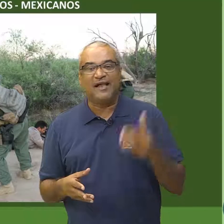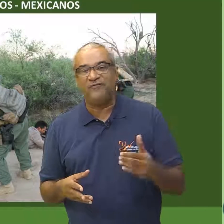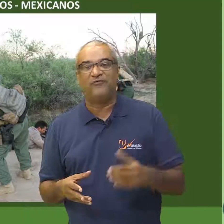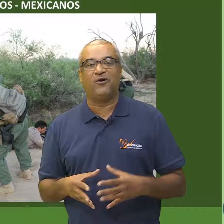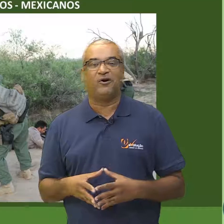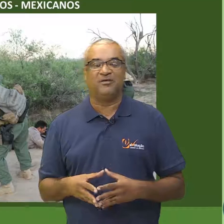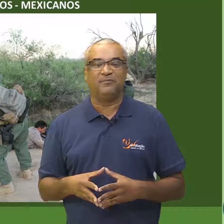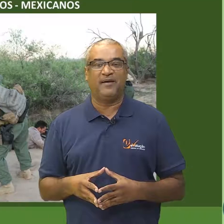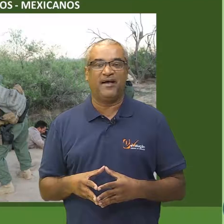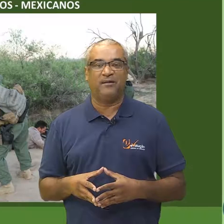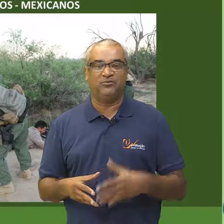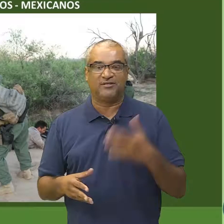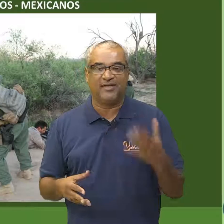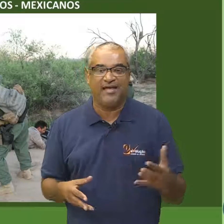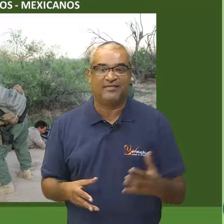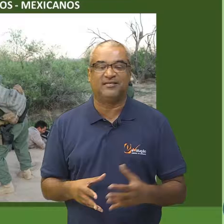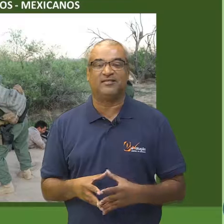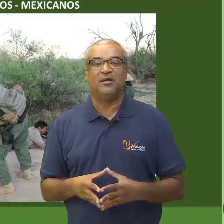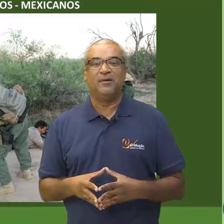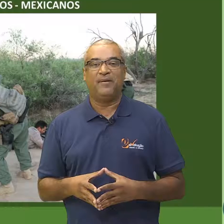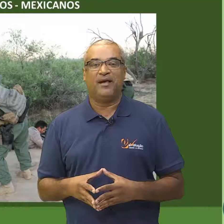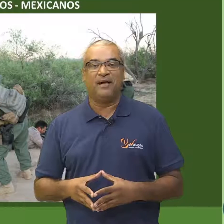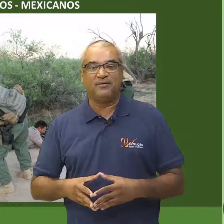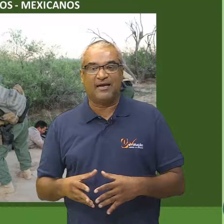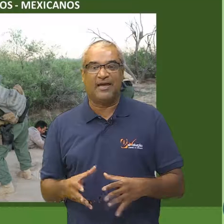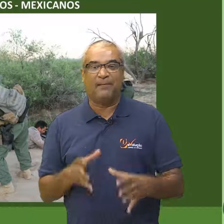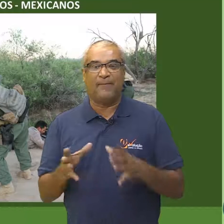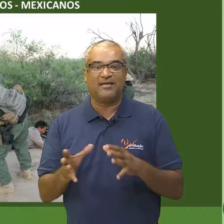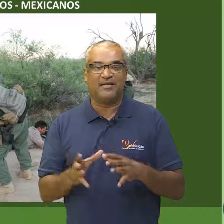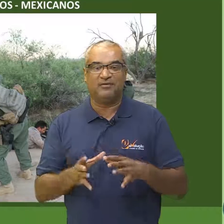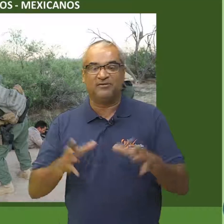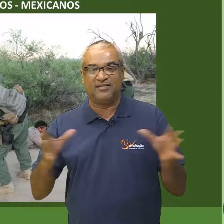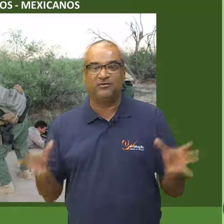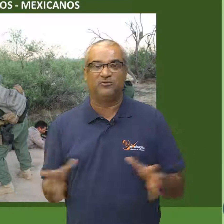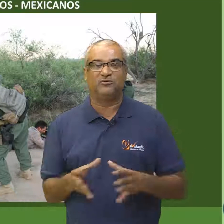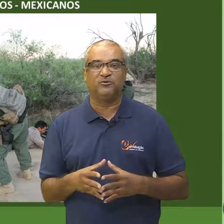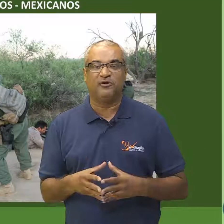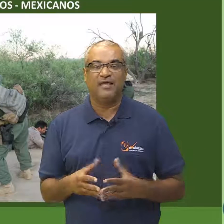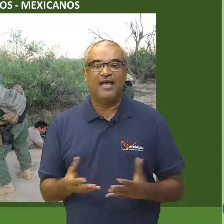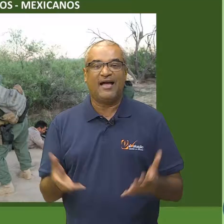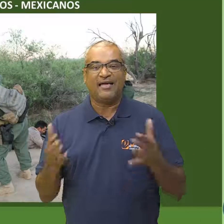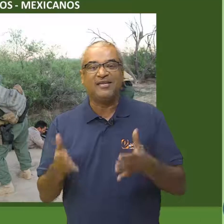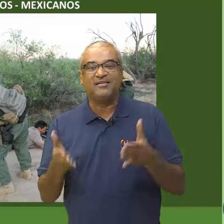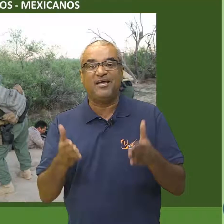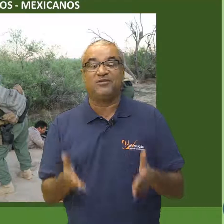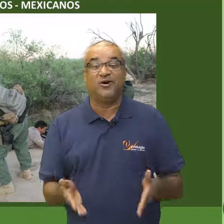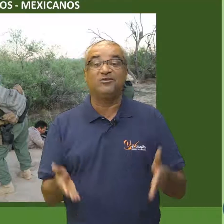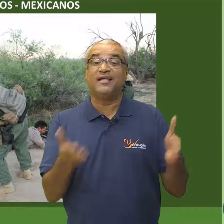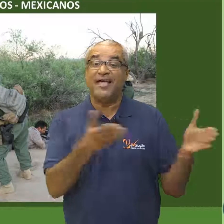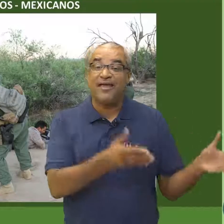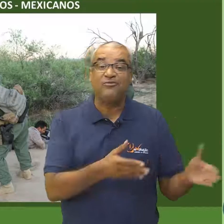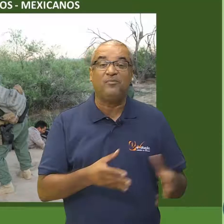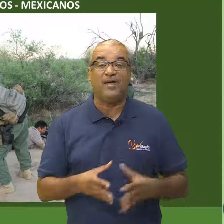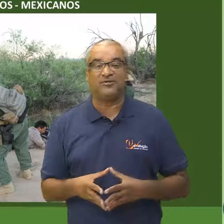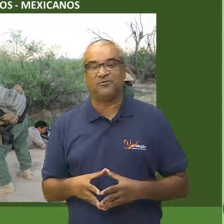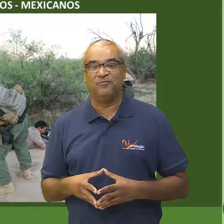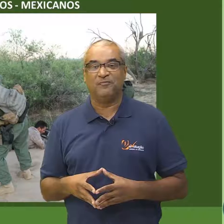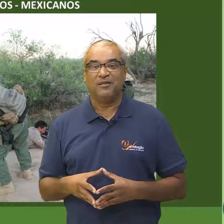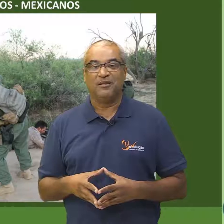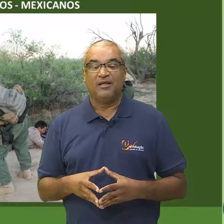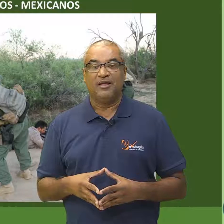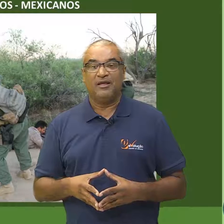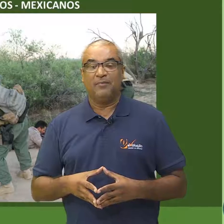pegarmos Califórnia, pegarmos Texas, pegarmos aquela parte ali do centro-sul, aqueles territórios eram do